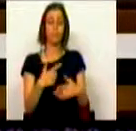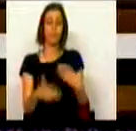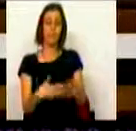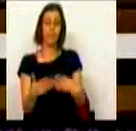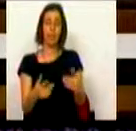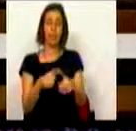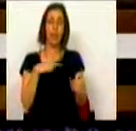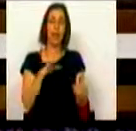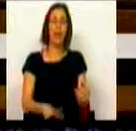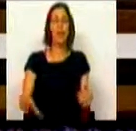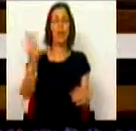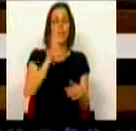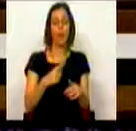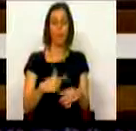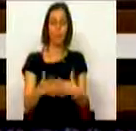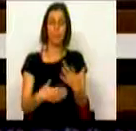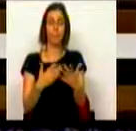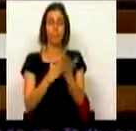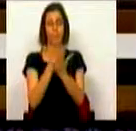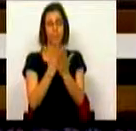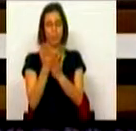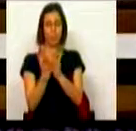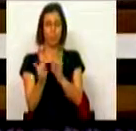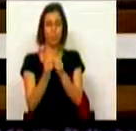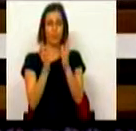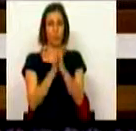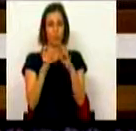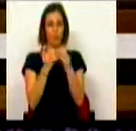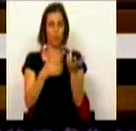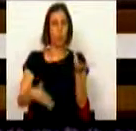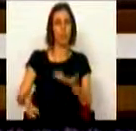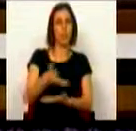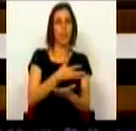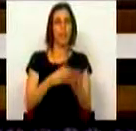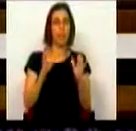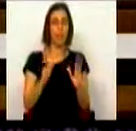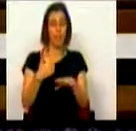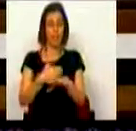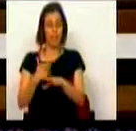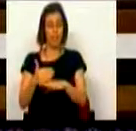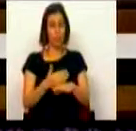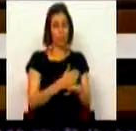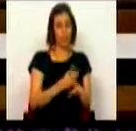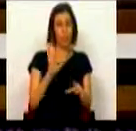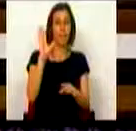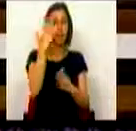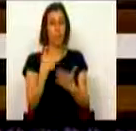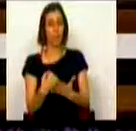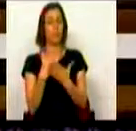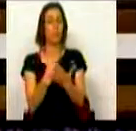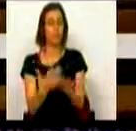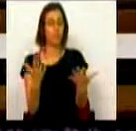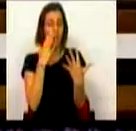dinâmica nacional e uma dinâmica transversal a toda a sociedade. Setorialmente, os maiores contributos